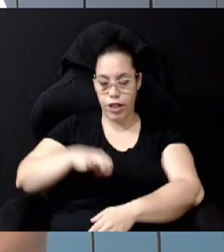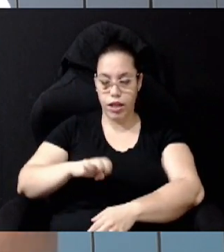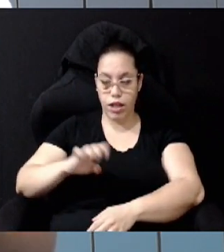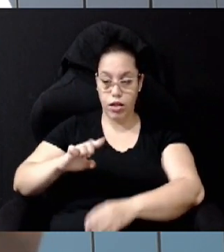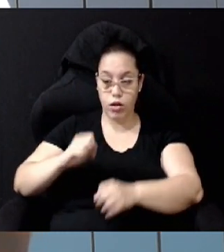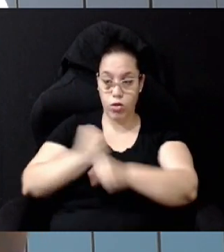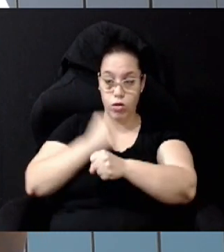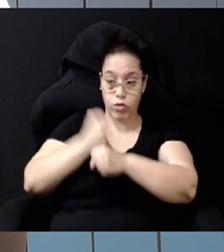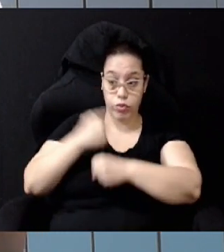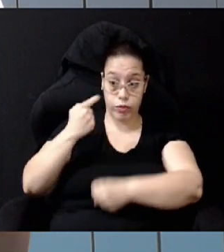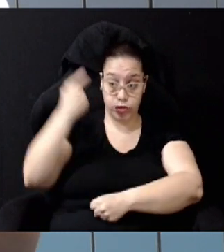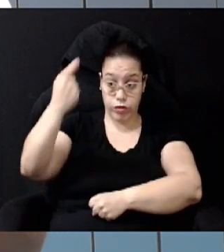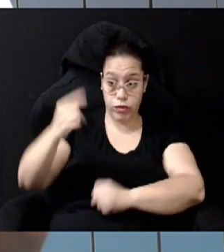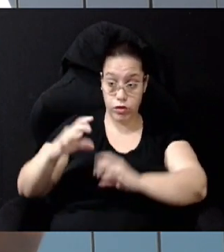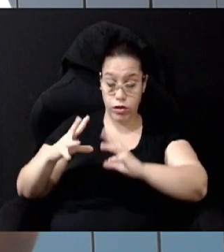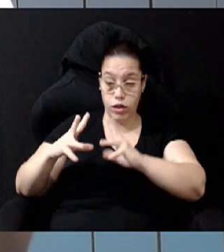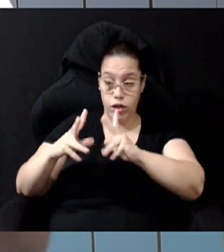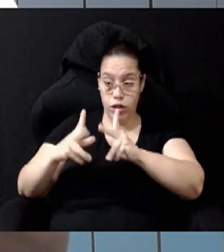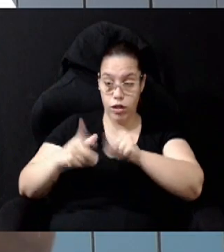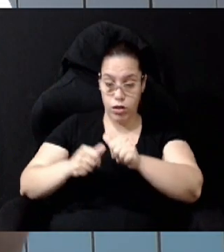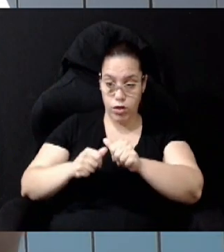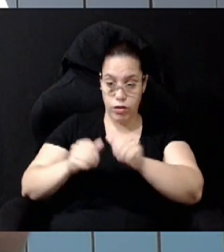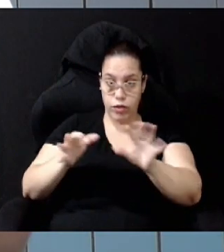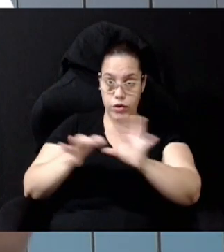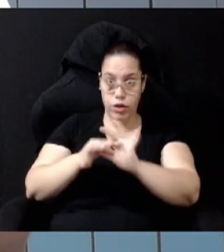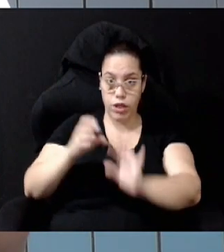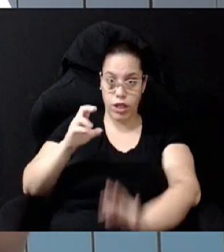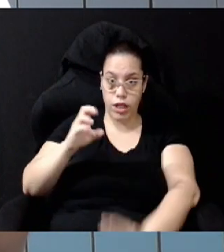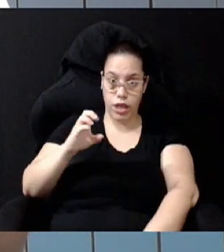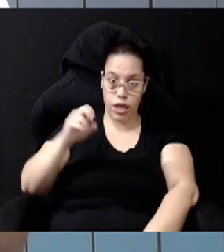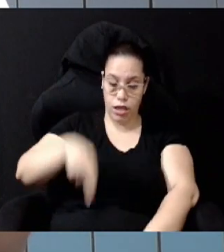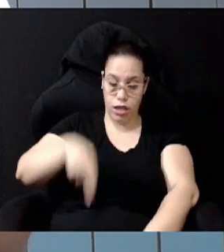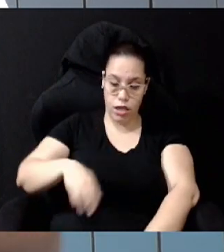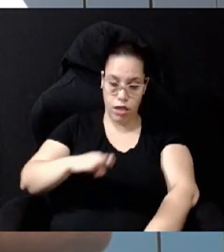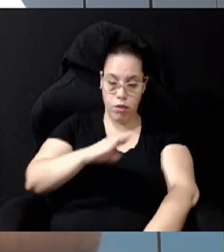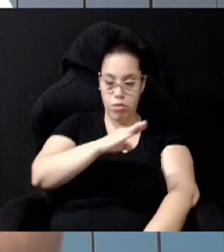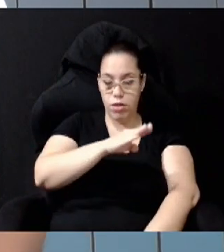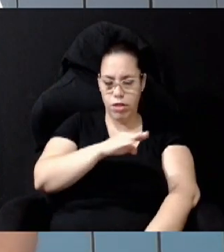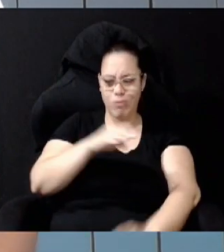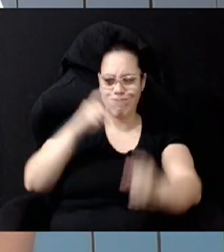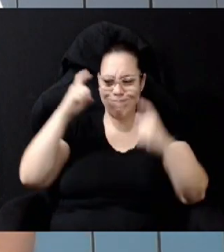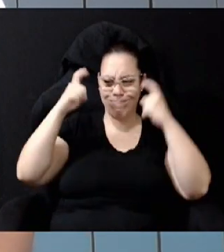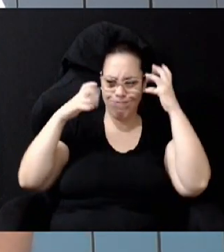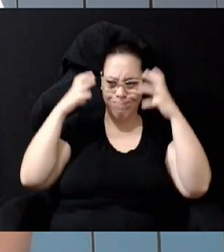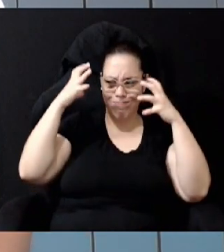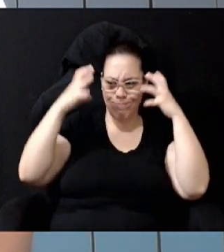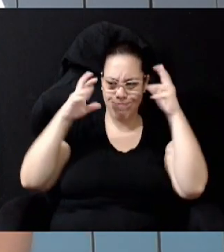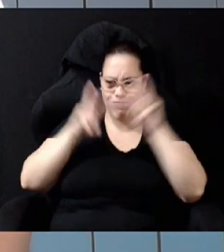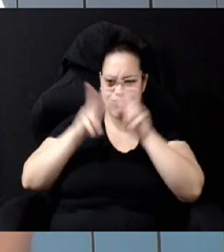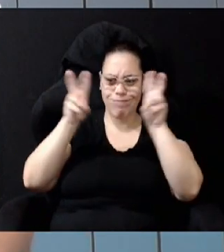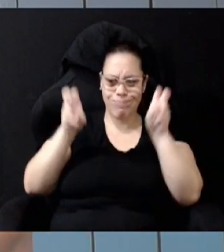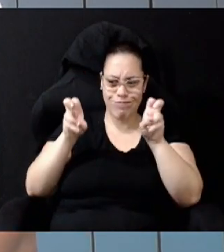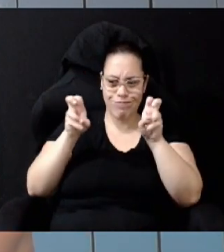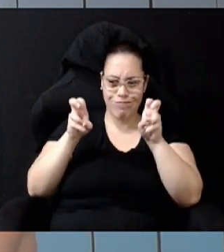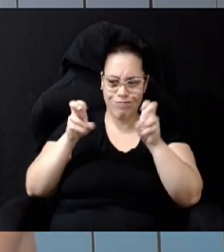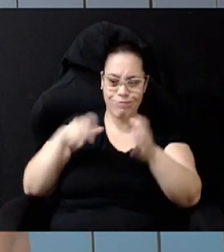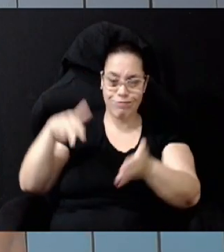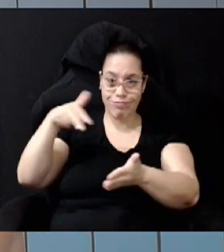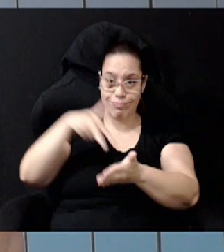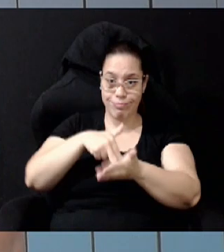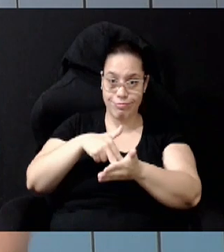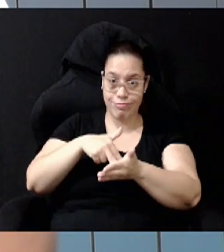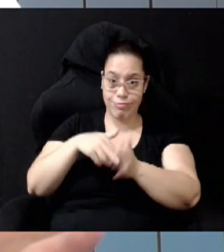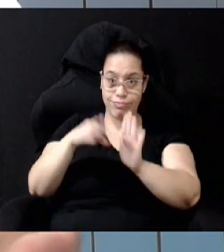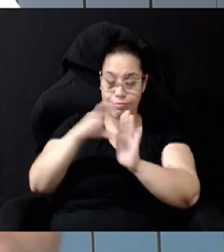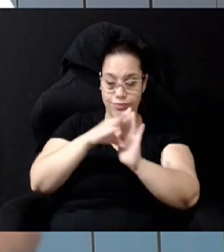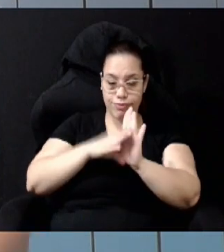integral. Então, a CNBB está preocupada também com esse tema, né? E recoloca isso na ordem do dia para que